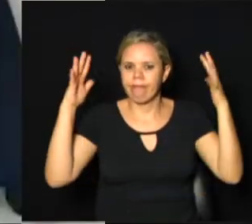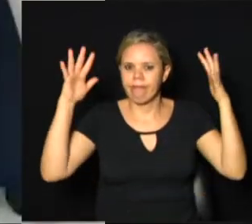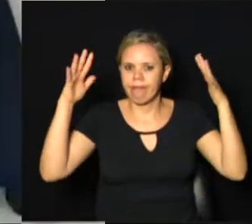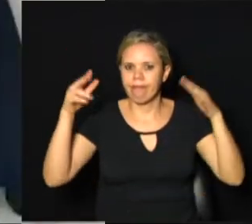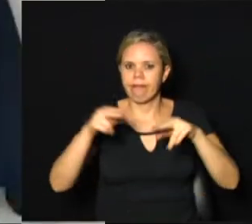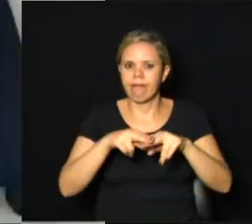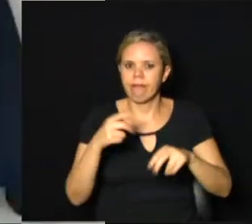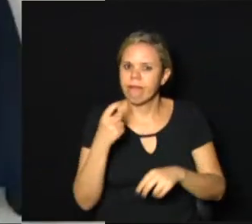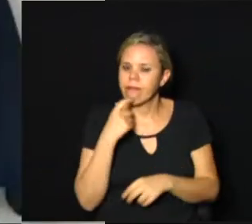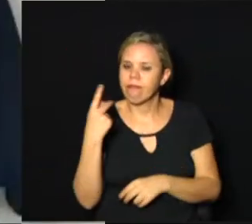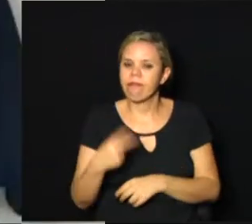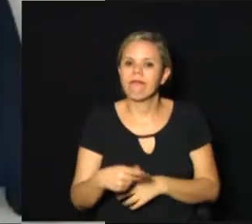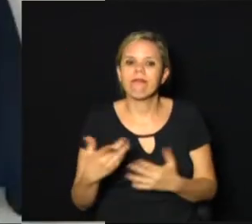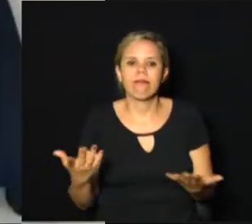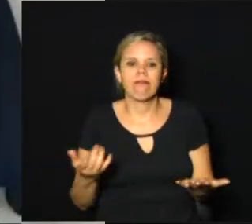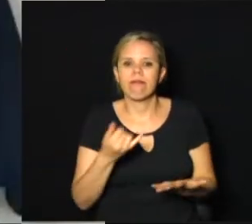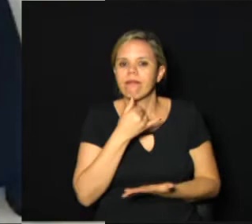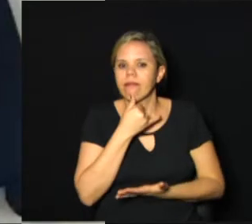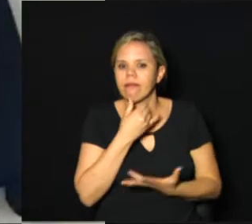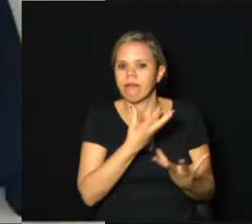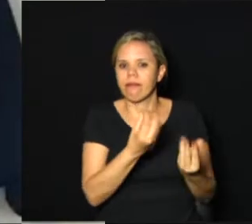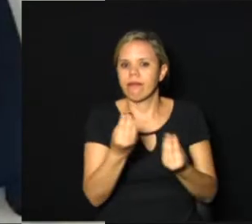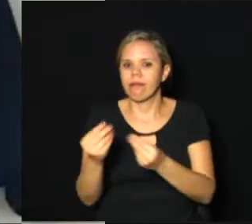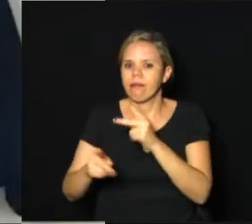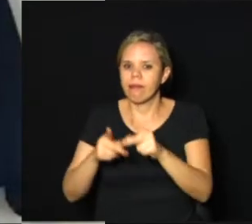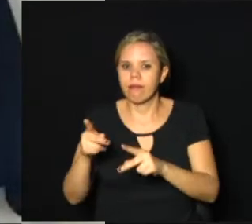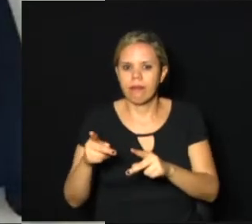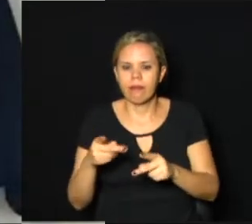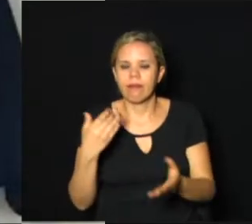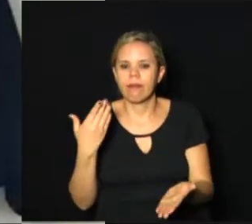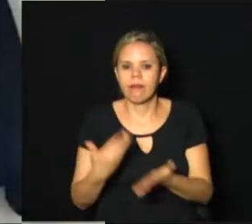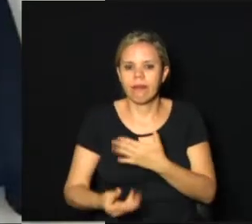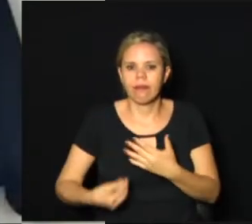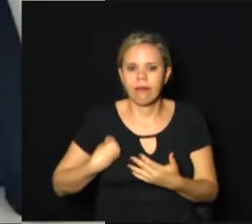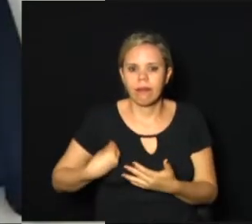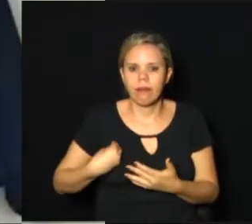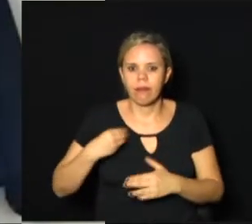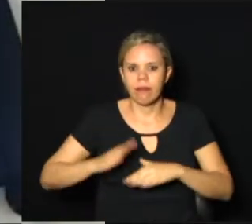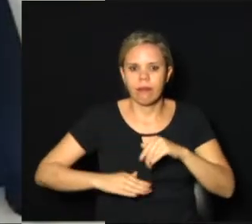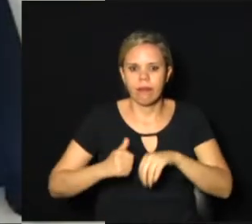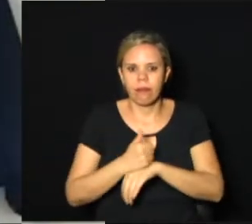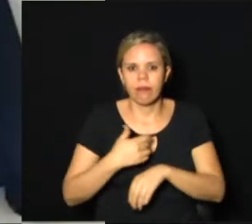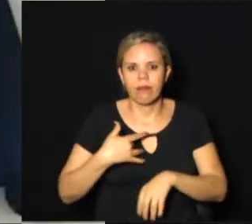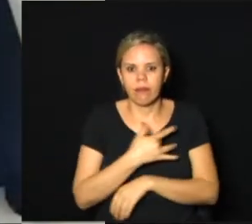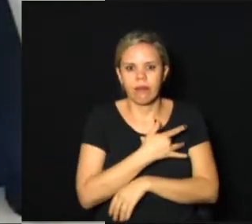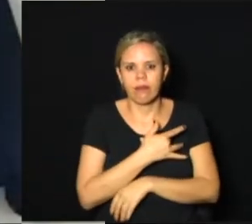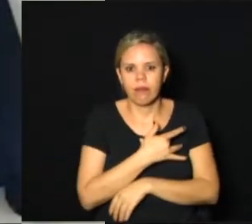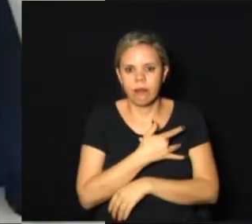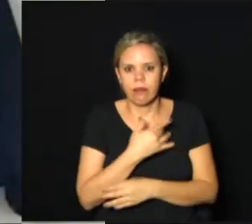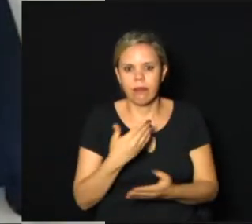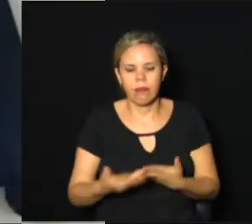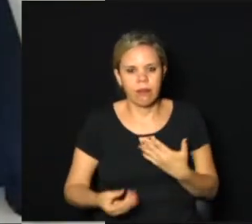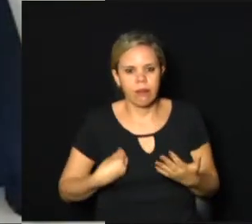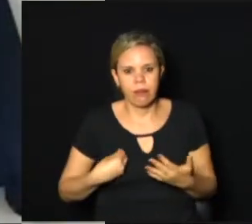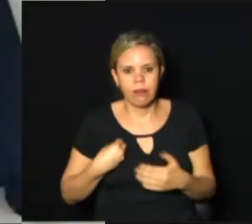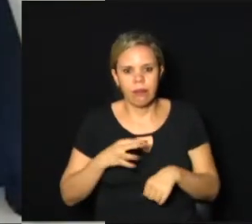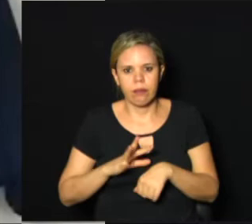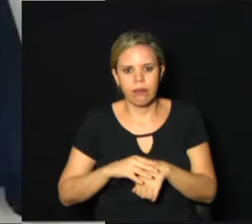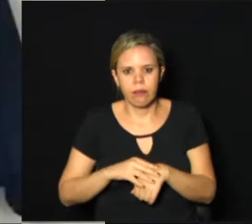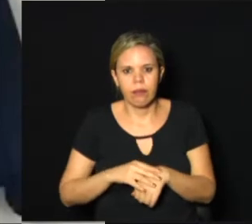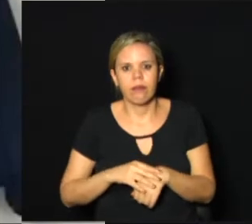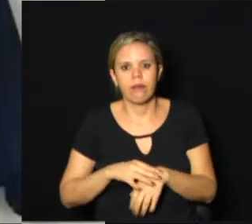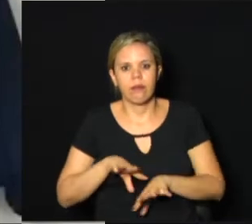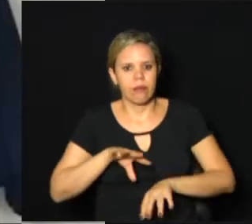por Campinas, né? E, infelizmente, muitas pessoas perderam suas vidas, profissionais de saúde, perderam suas vidas com doenças que